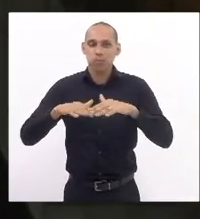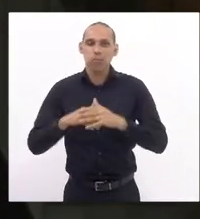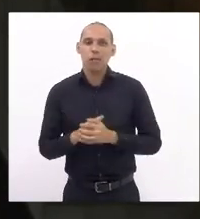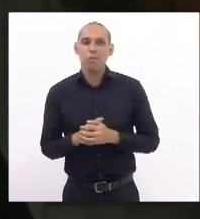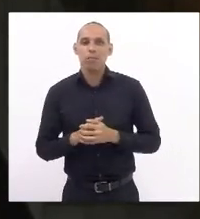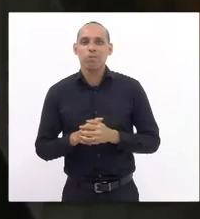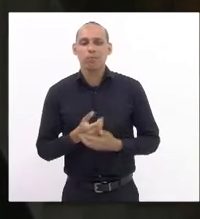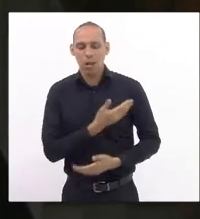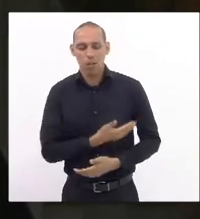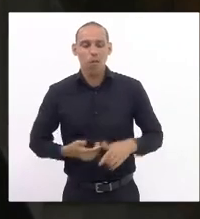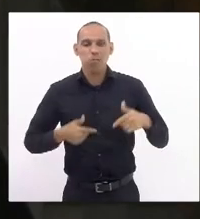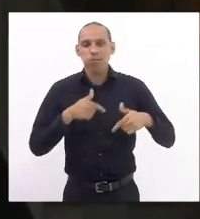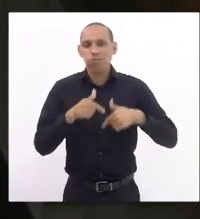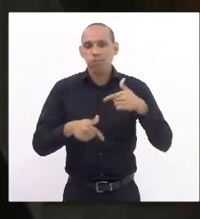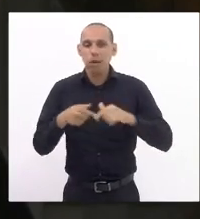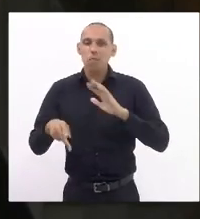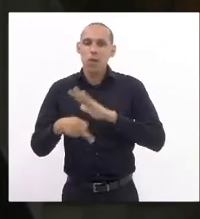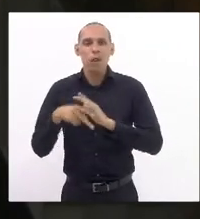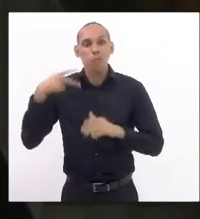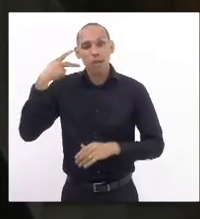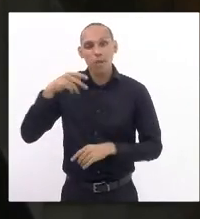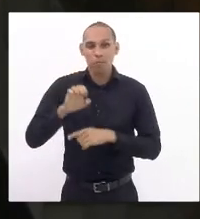servidores e servidoras do Parlamento Estadual.